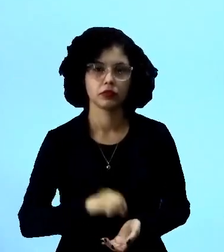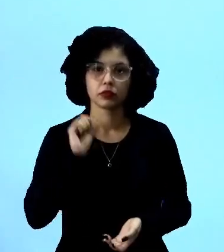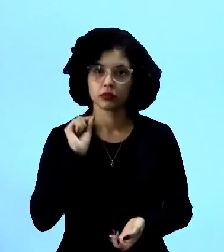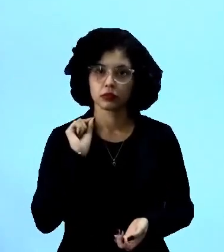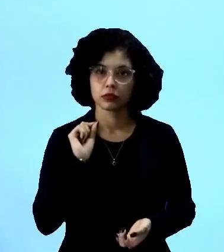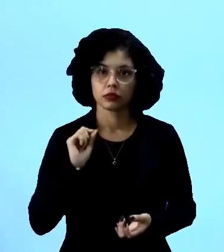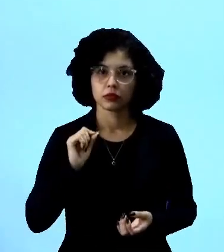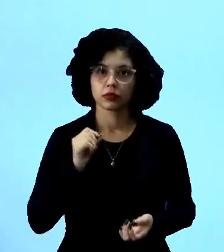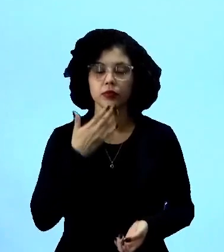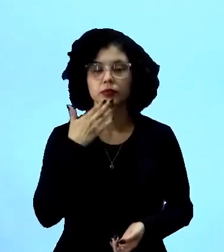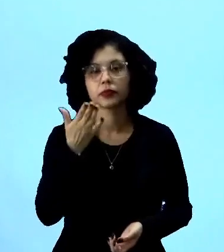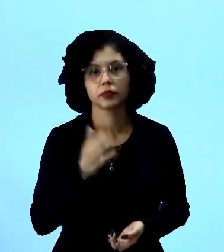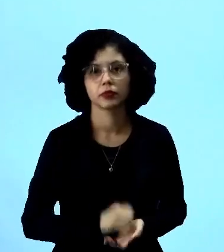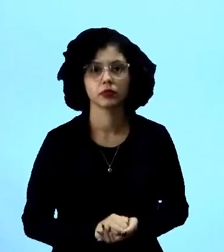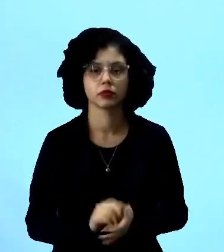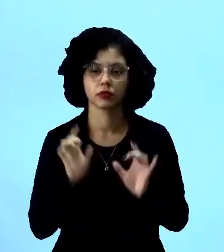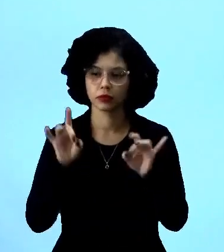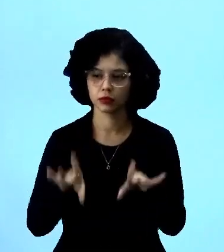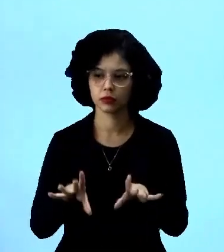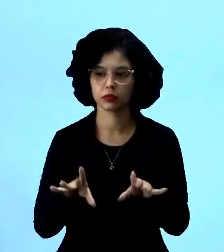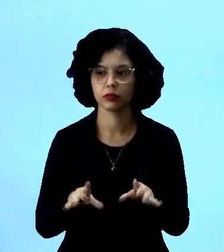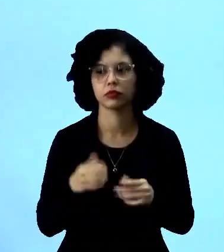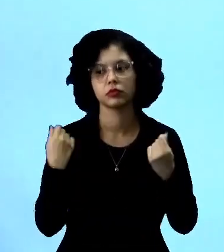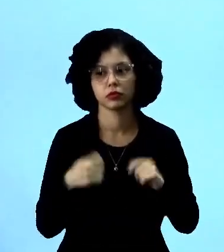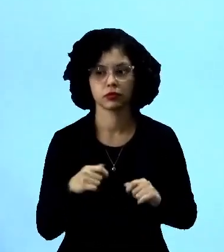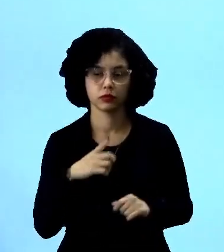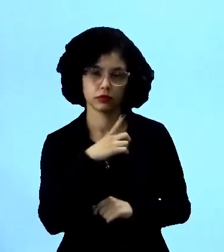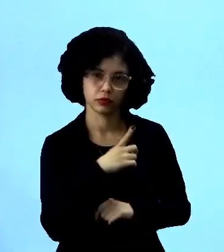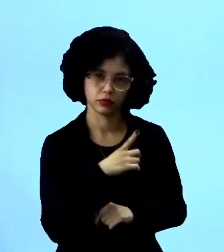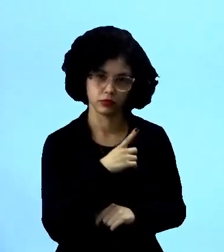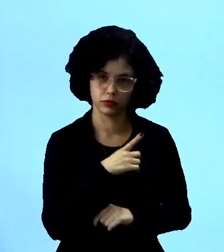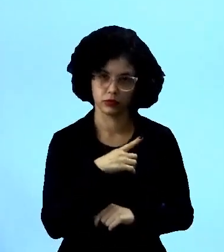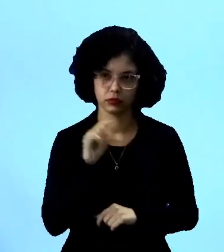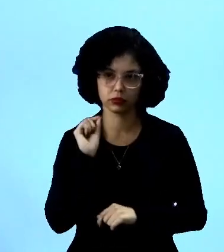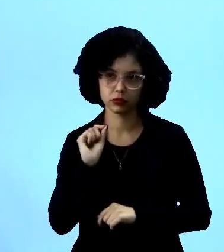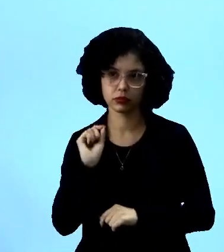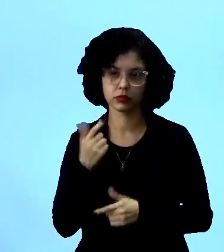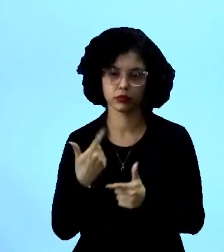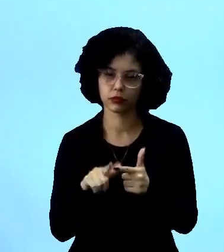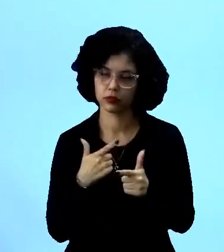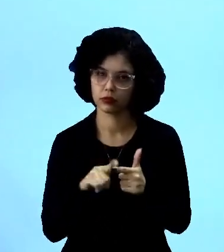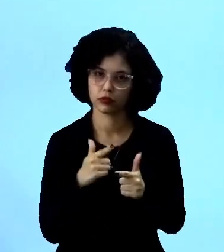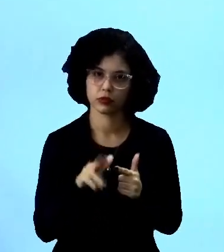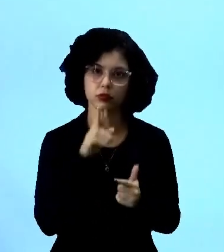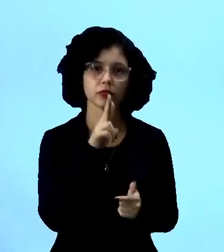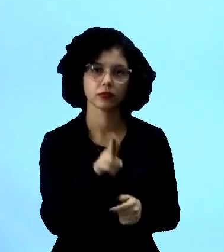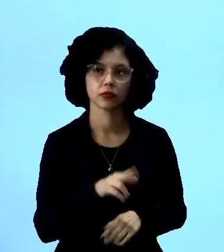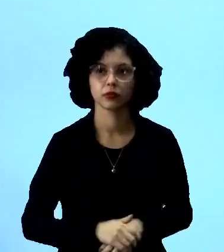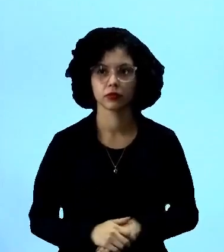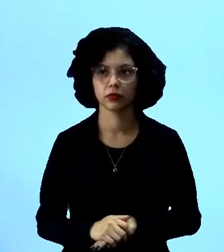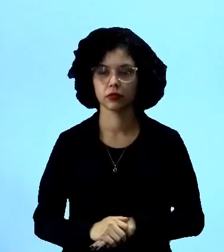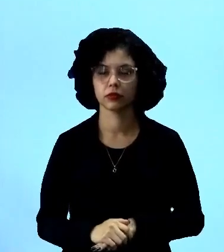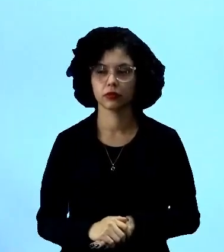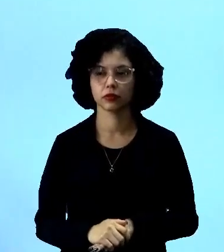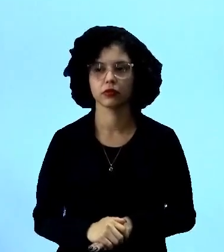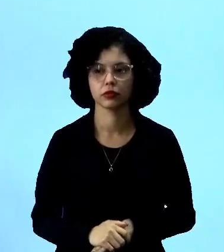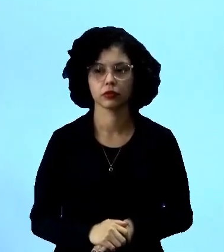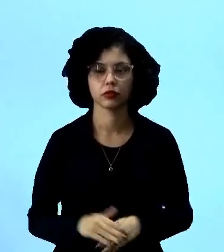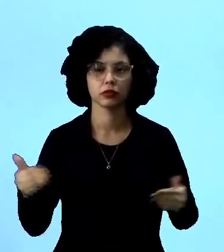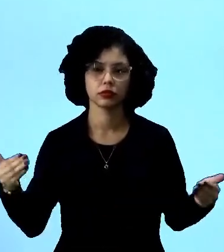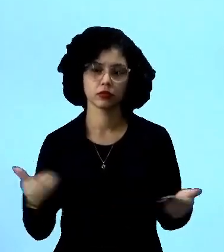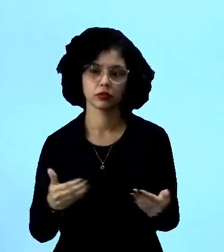ao que você está solicitando. E, por último, é necessário colocar que o problema seja resolvido. Vamos lá?